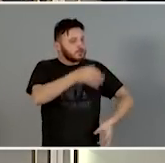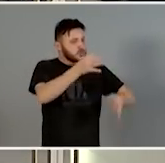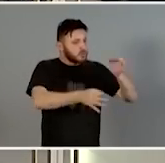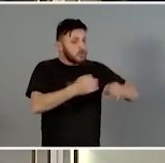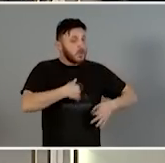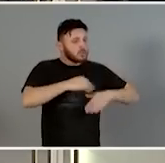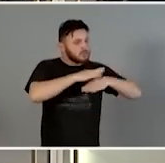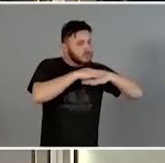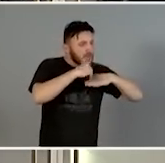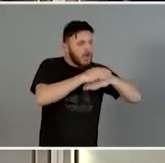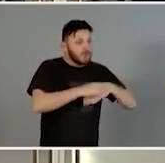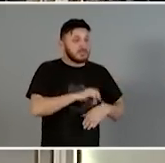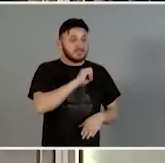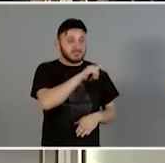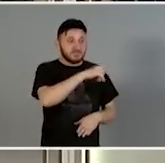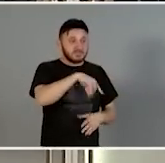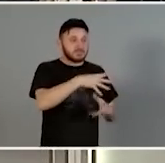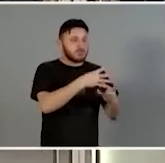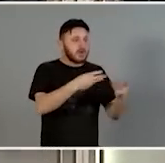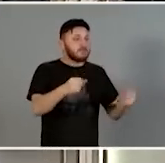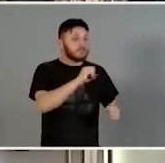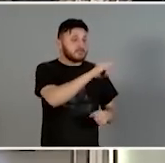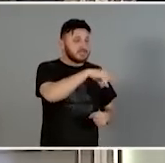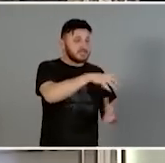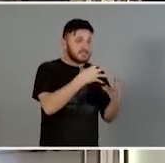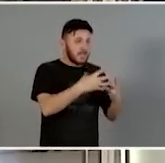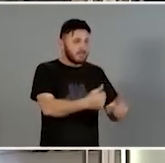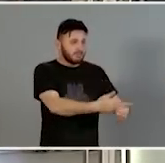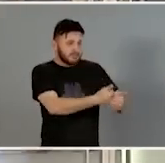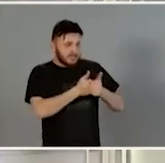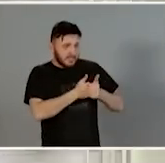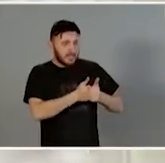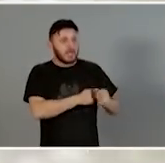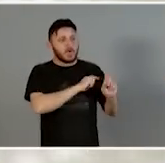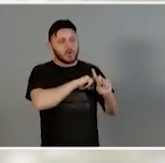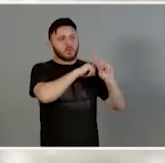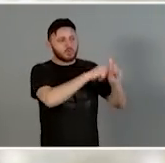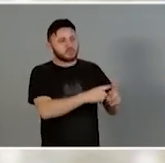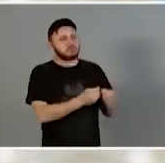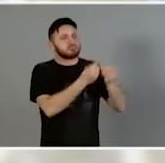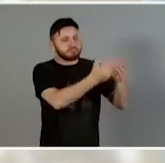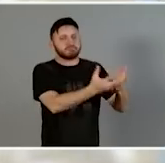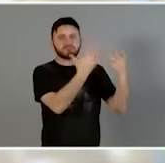tome a minha cruz. Ora, qual a distinção?